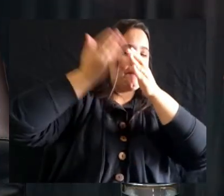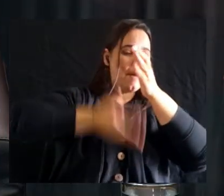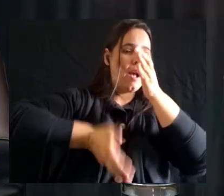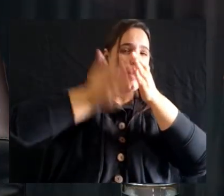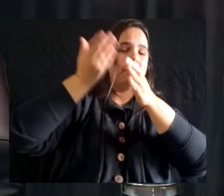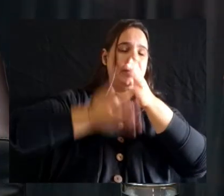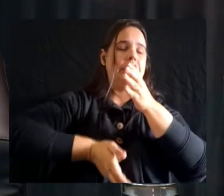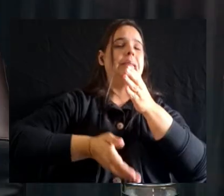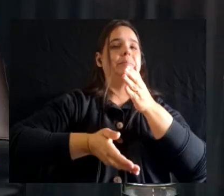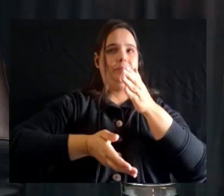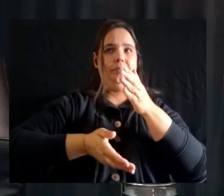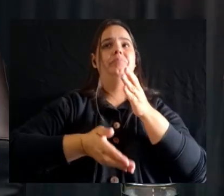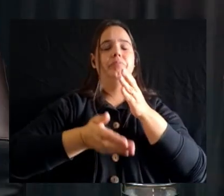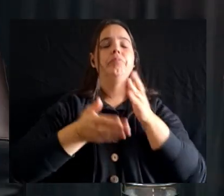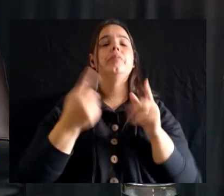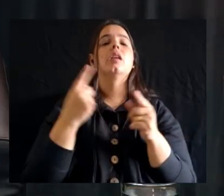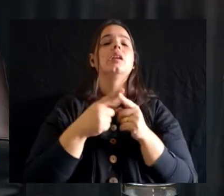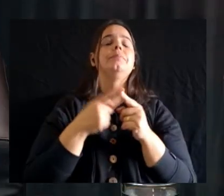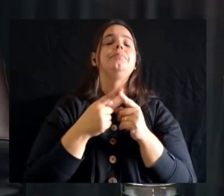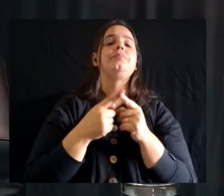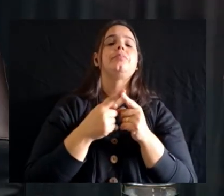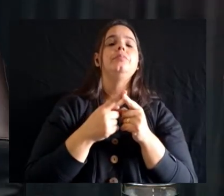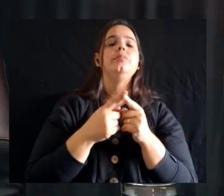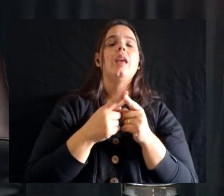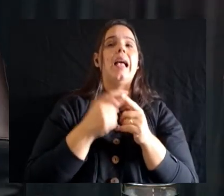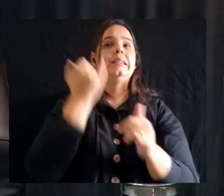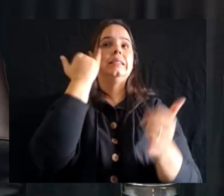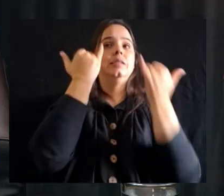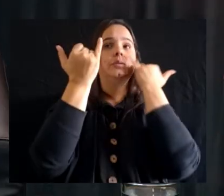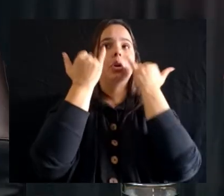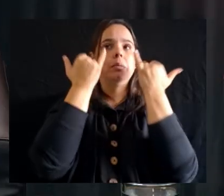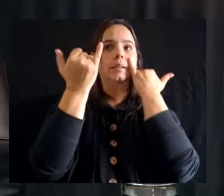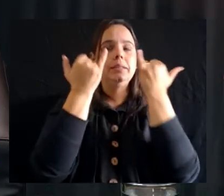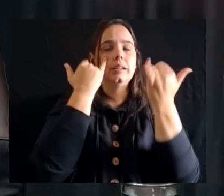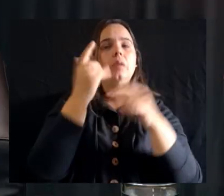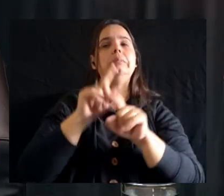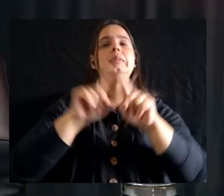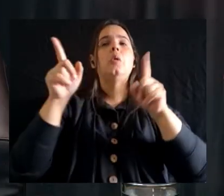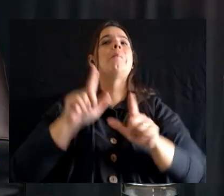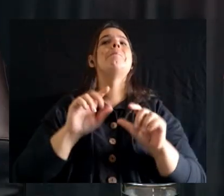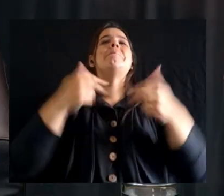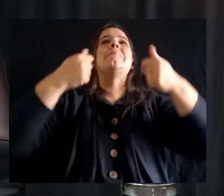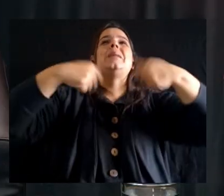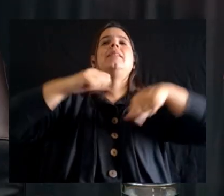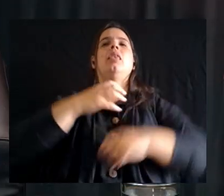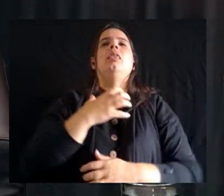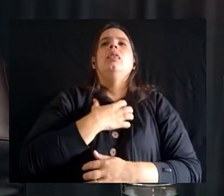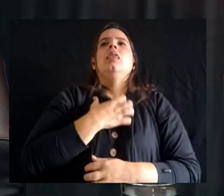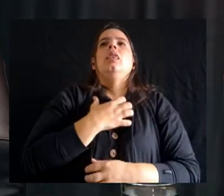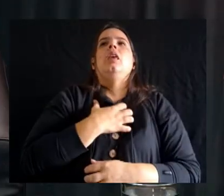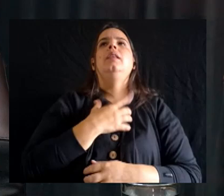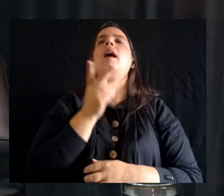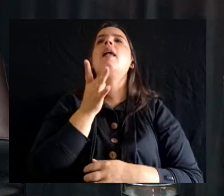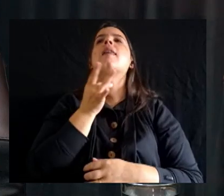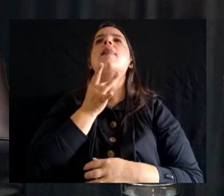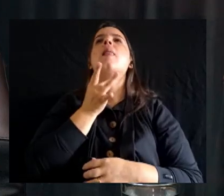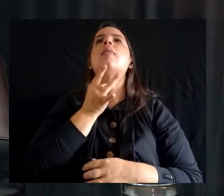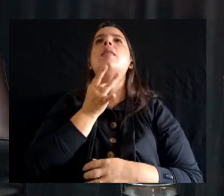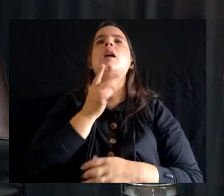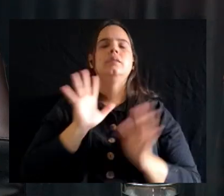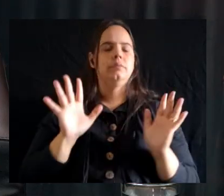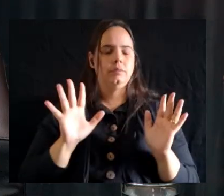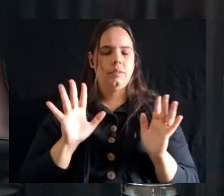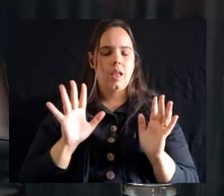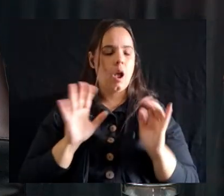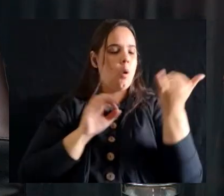ligado à neurobiologia, ele vai entendendo, olha, então você não precisa sentir isso, fica latente aquela região de